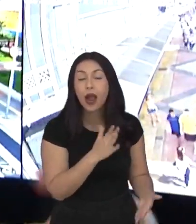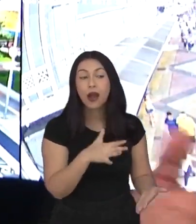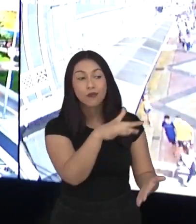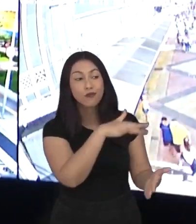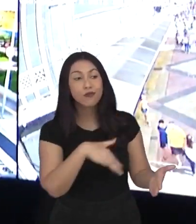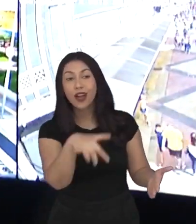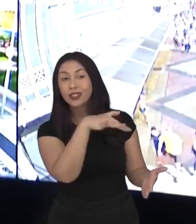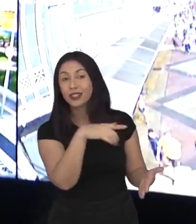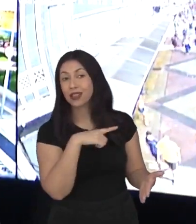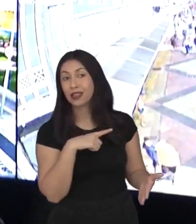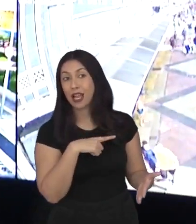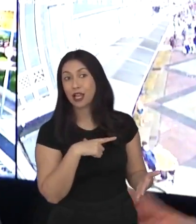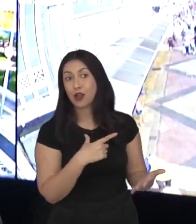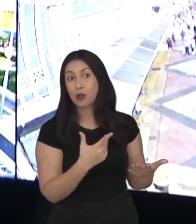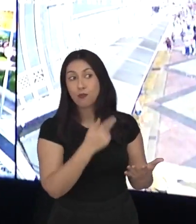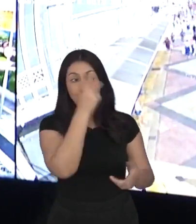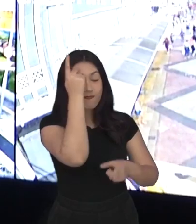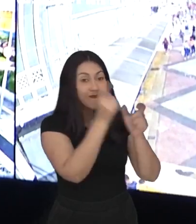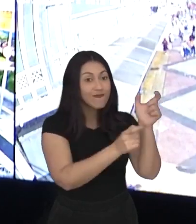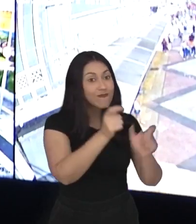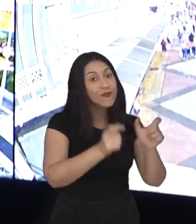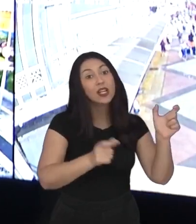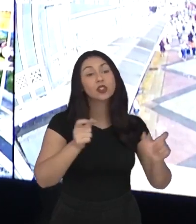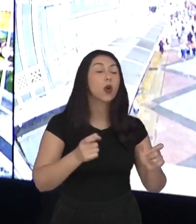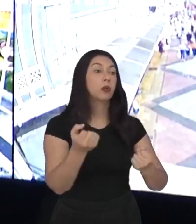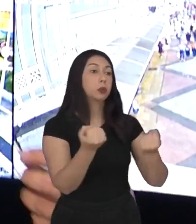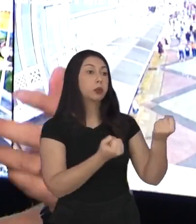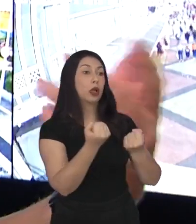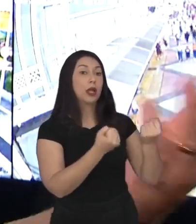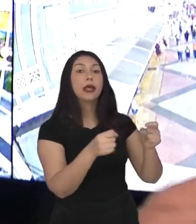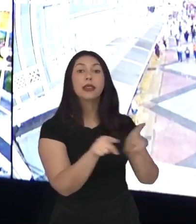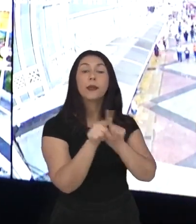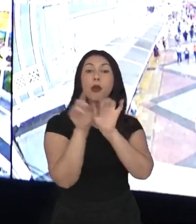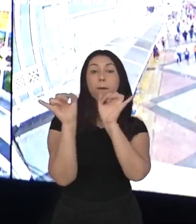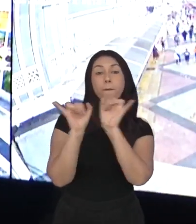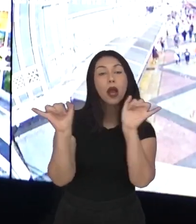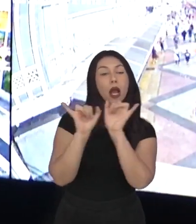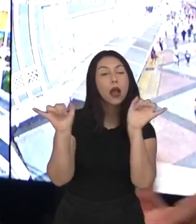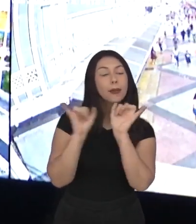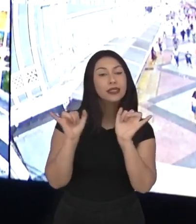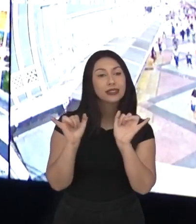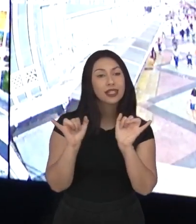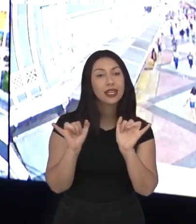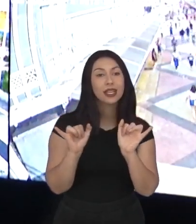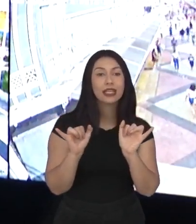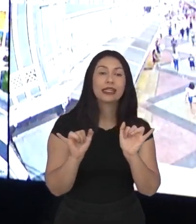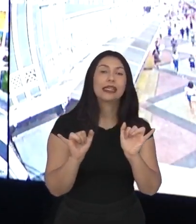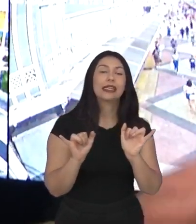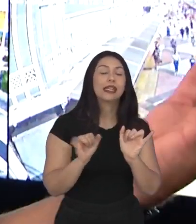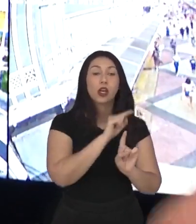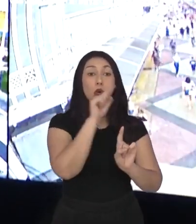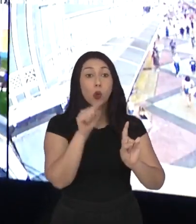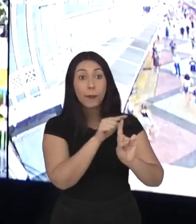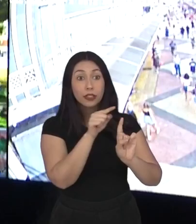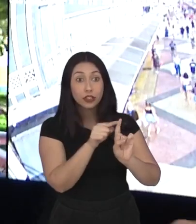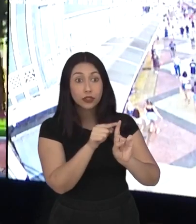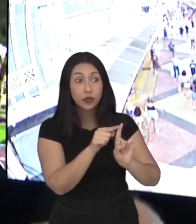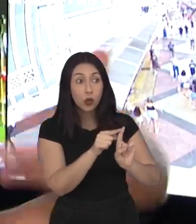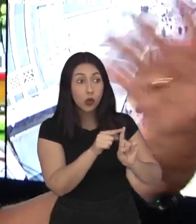bastante a vida dessa pessoa. Então, quitar essas dívidas é um primeiro passo. Com potencial para beneficiar até 70 milhões